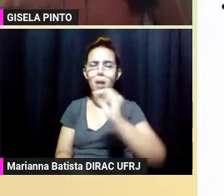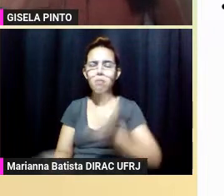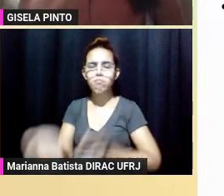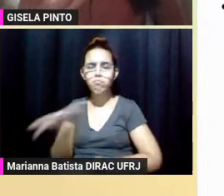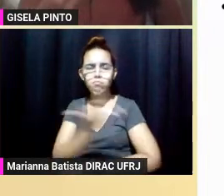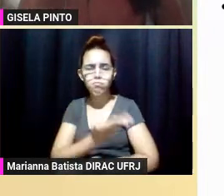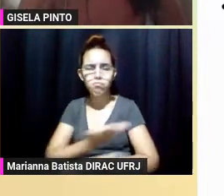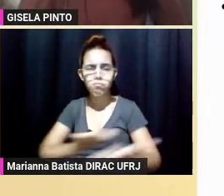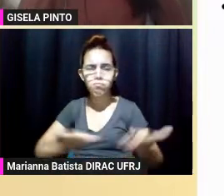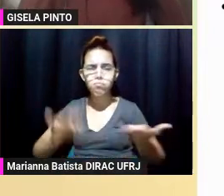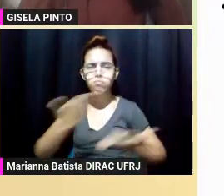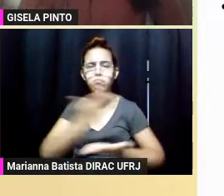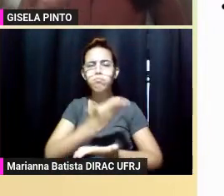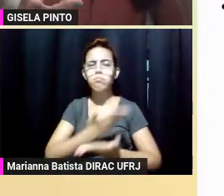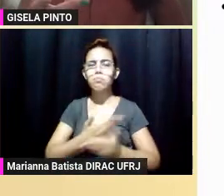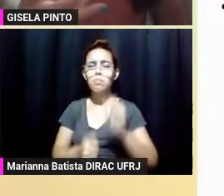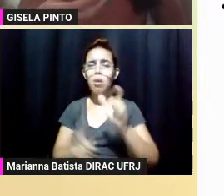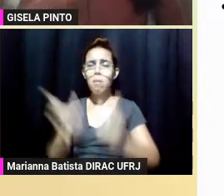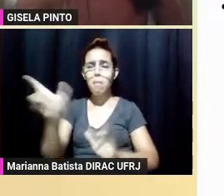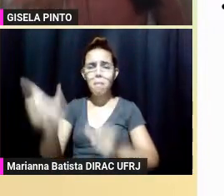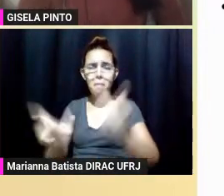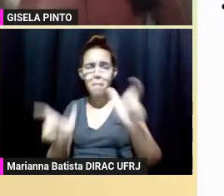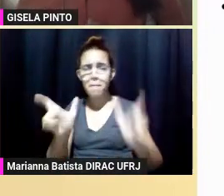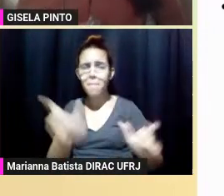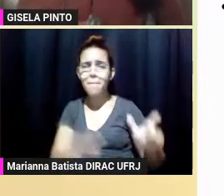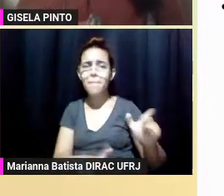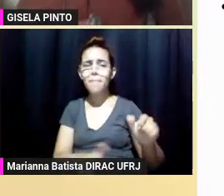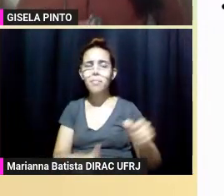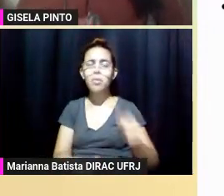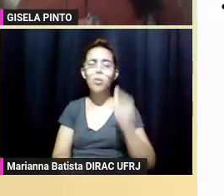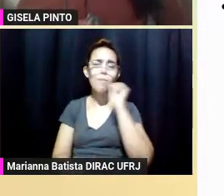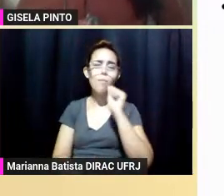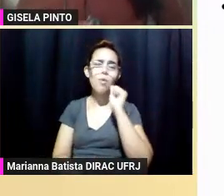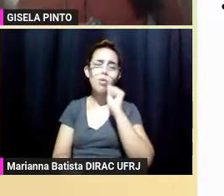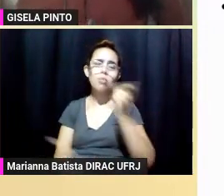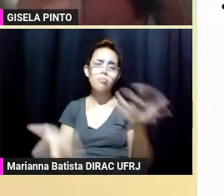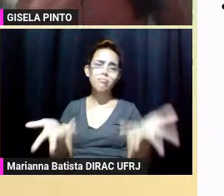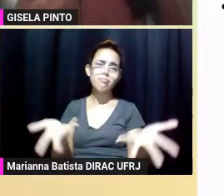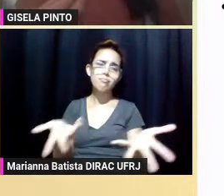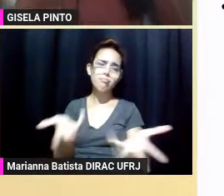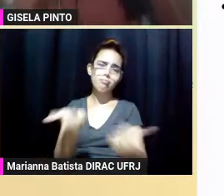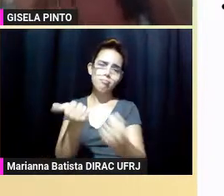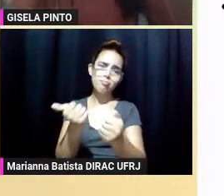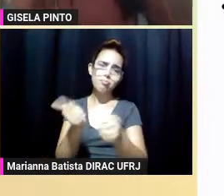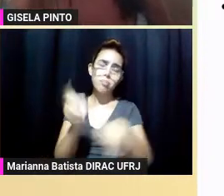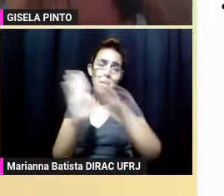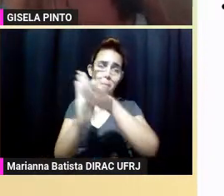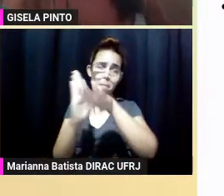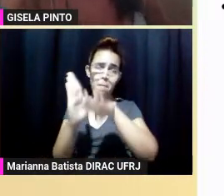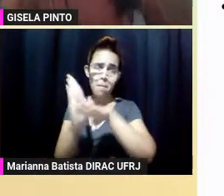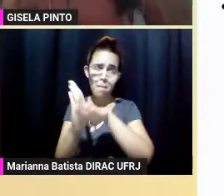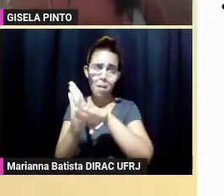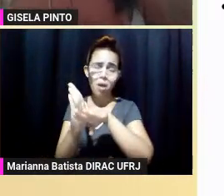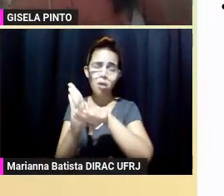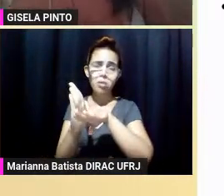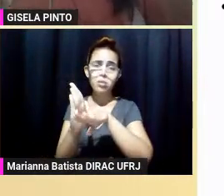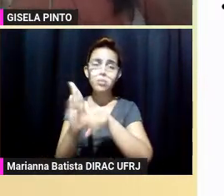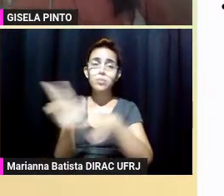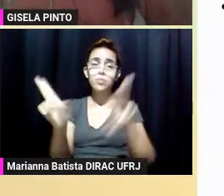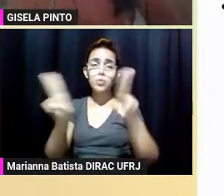as mulheres maravilhosas que estão pelo Projeto Fundão, a gente se inspira